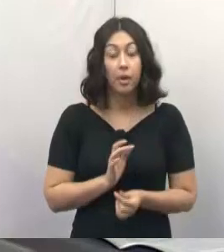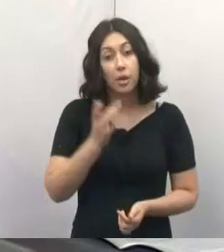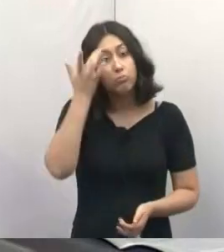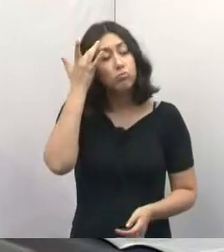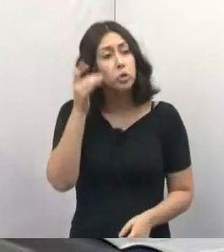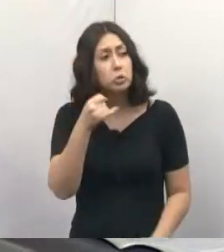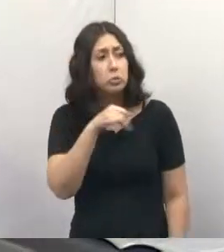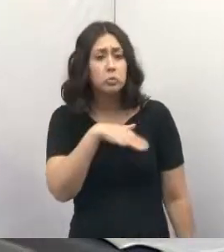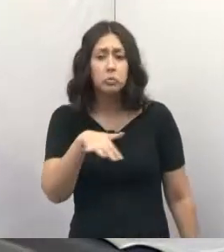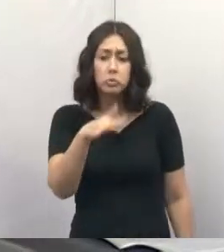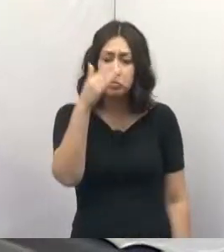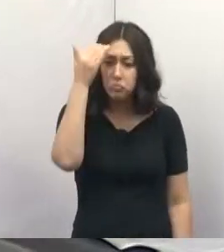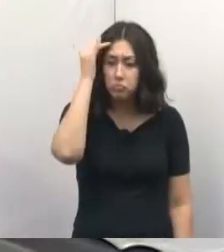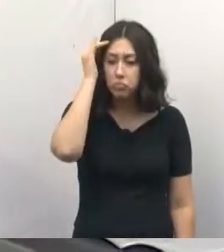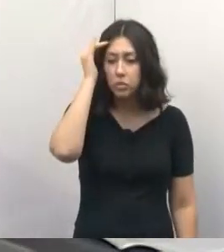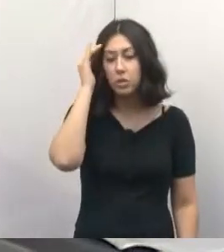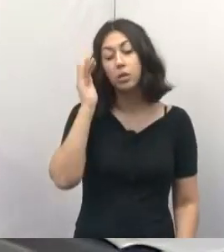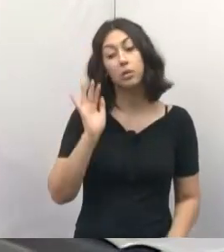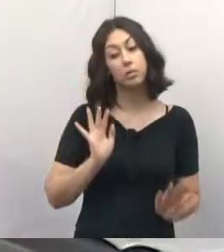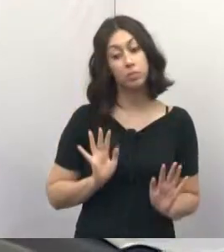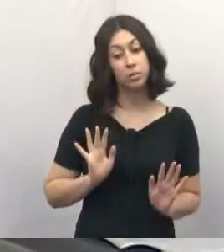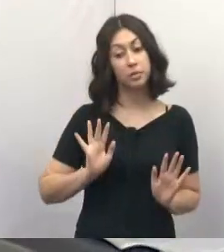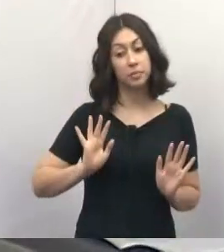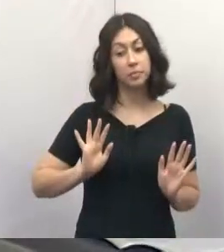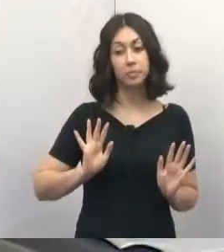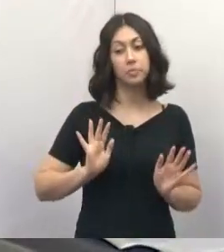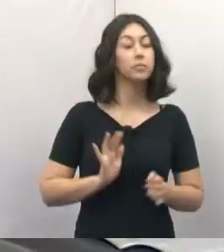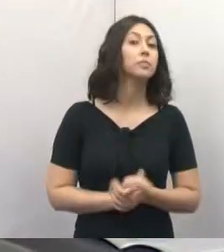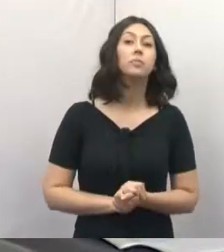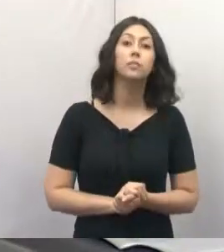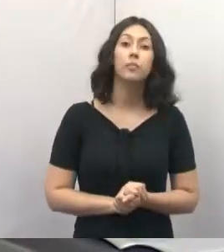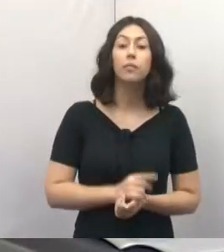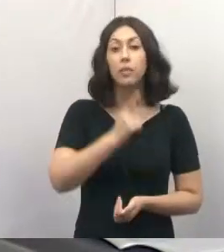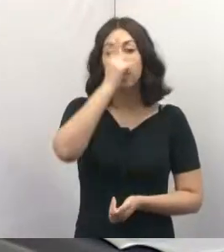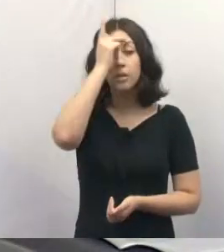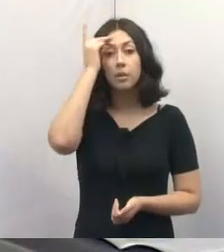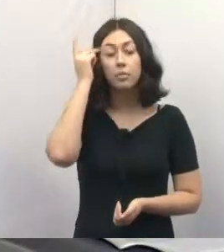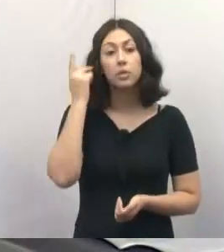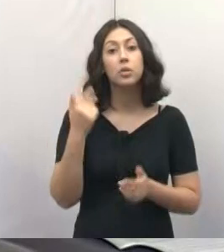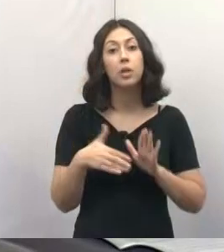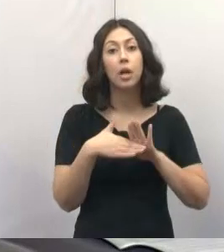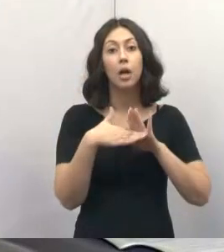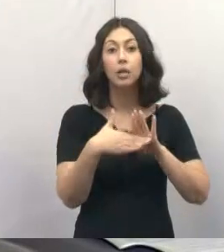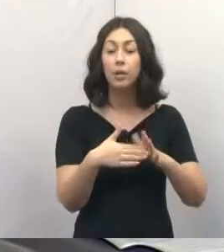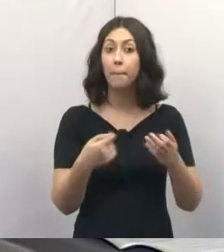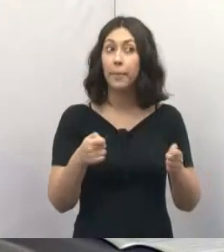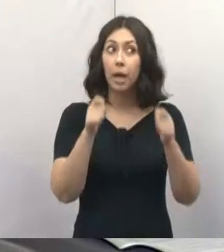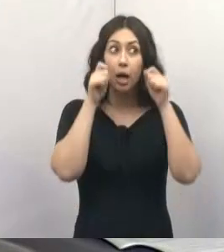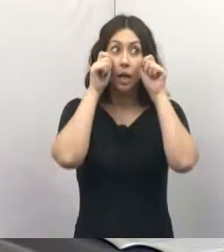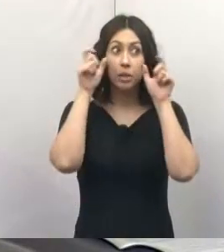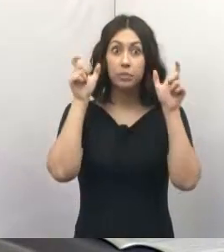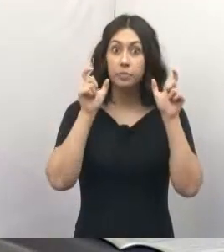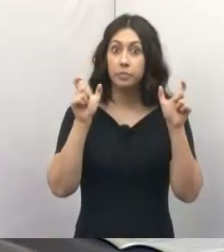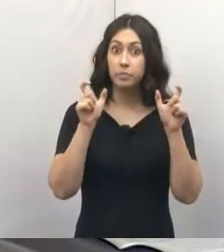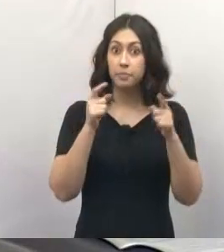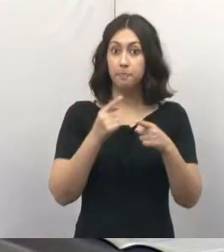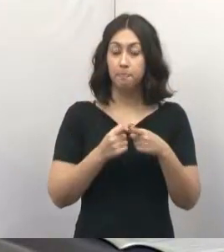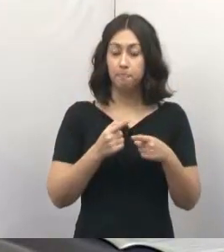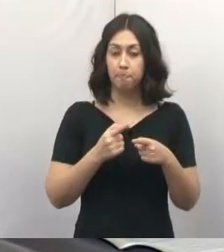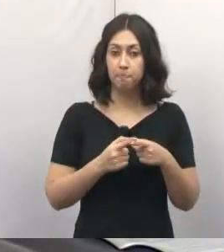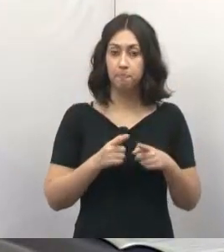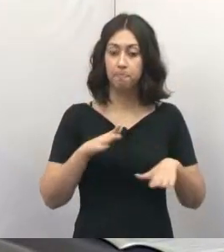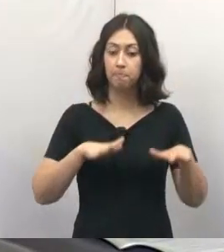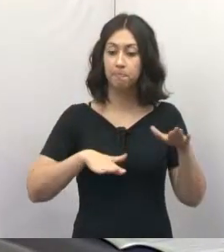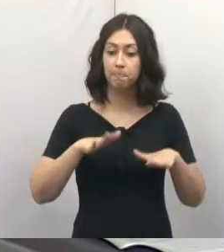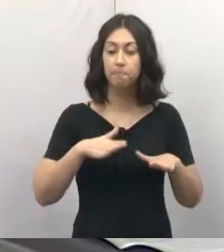de todos os vereadores, mas o contribuinte, ele deve ficar atento também, porque às vezes é